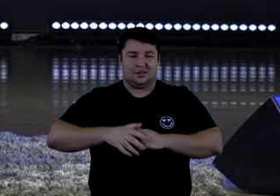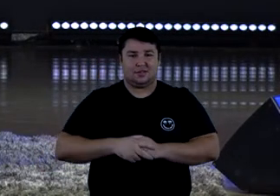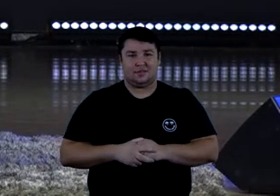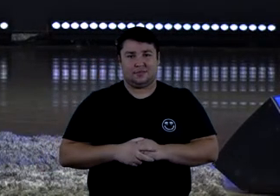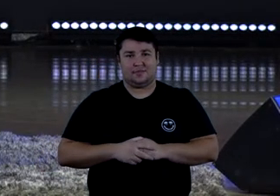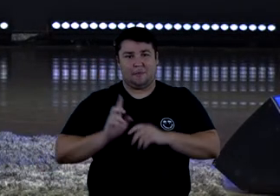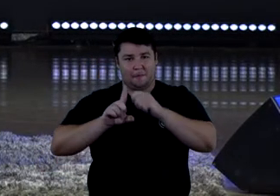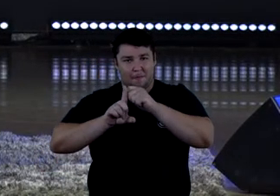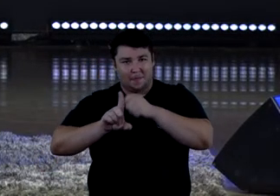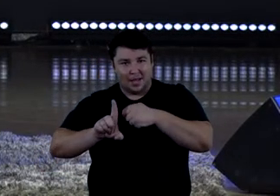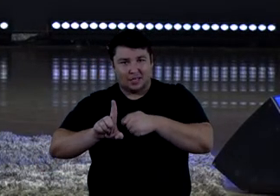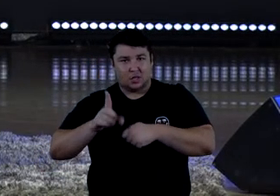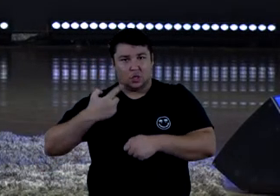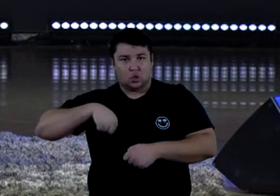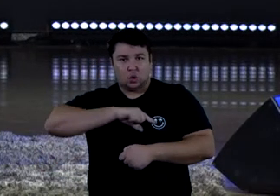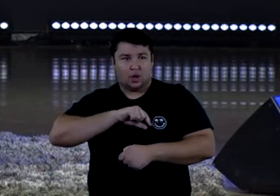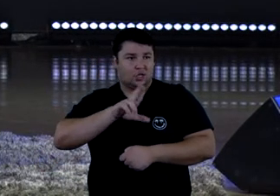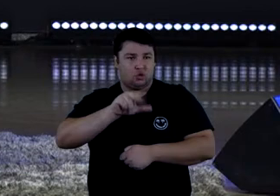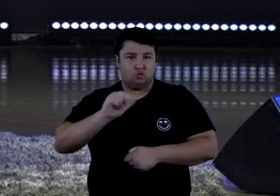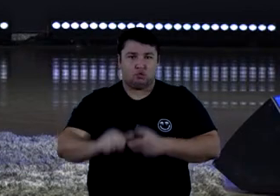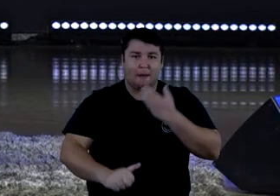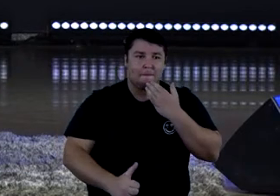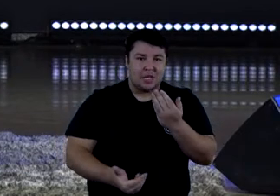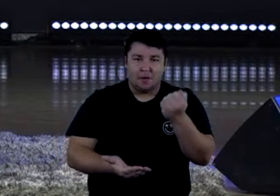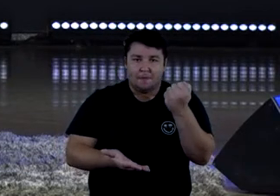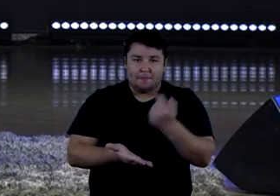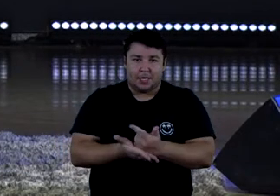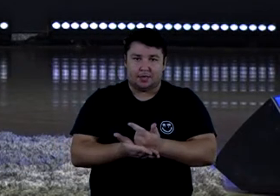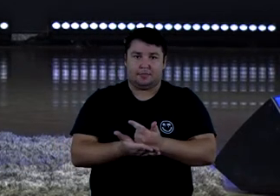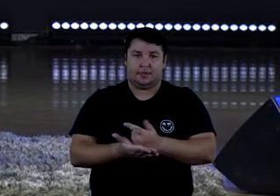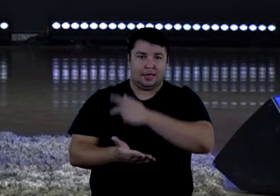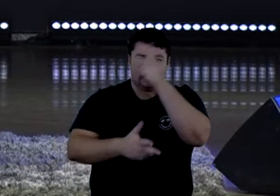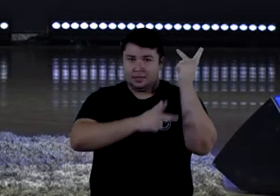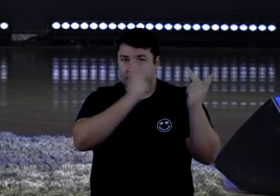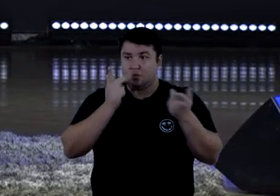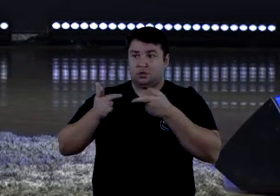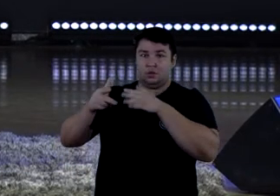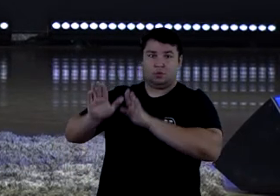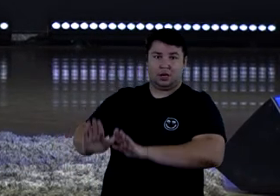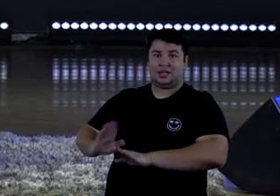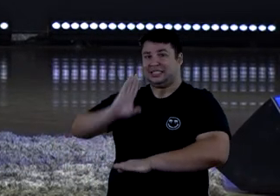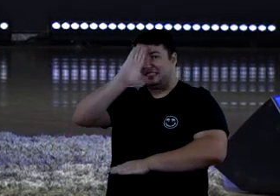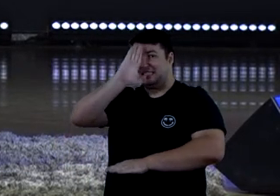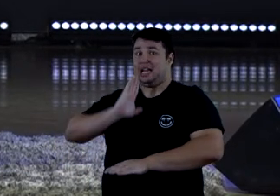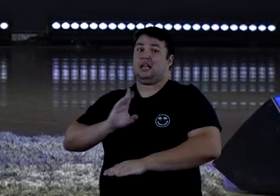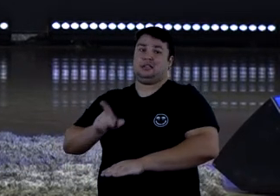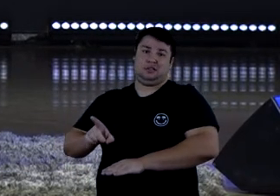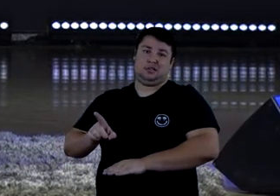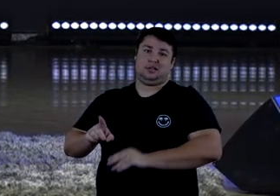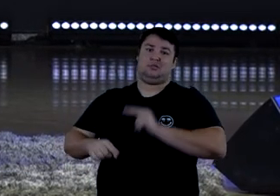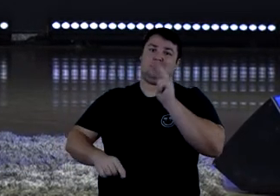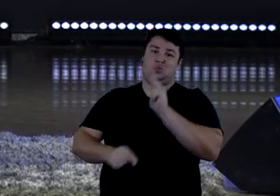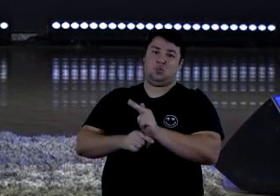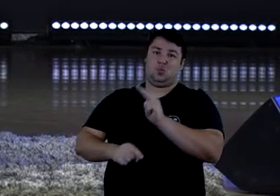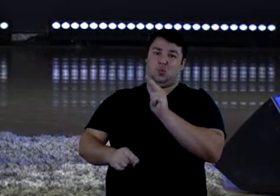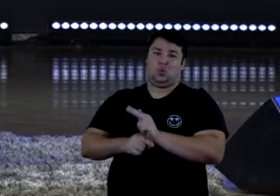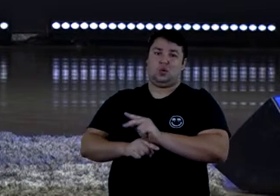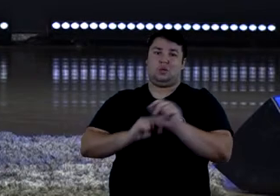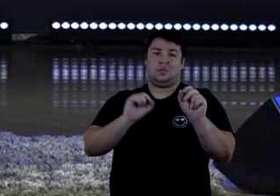mensal. Nós nunca cobramos isso de ninguém. As pessoas que estão lá estão sendo subsidiadas